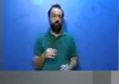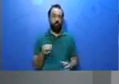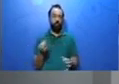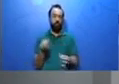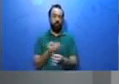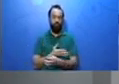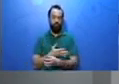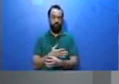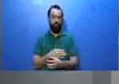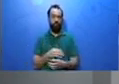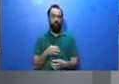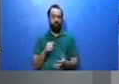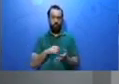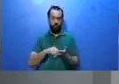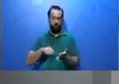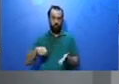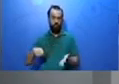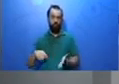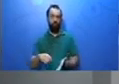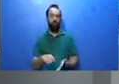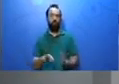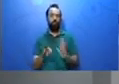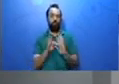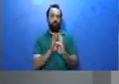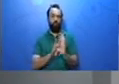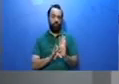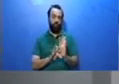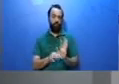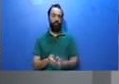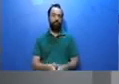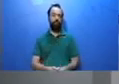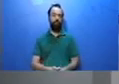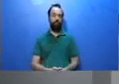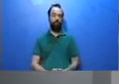finalizando a nossa escrita, né? A nossa produção.